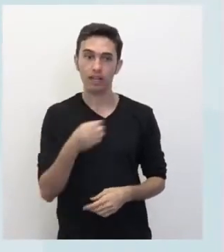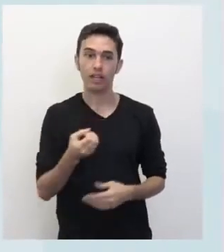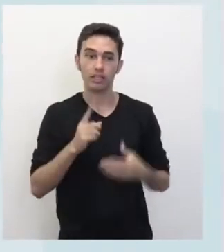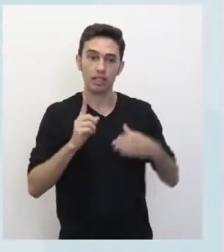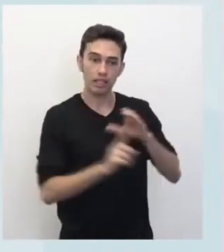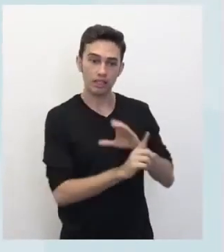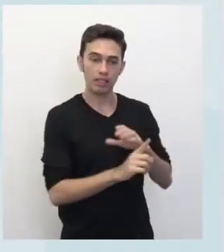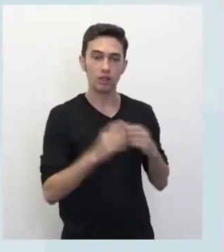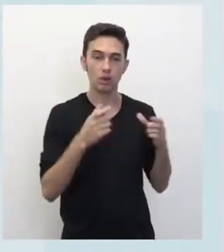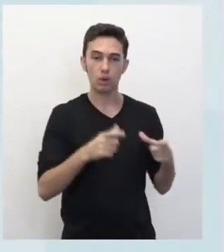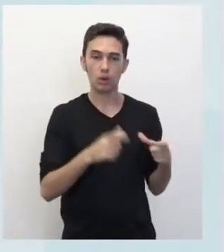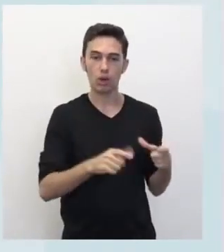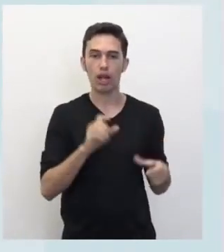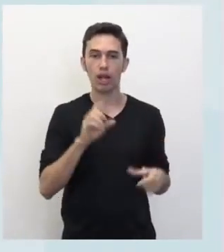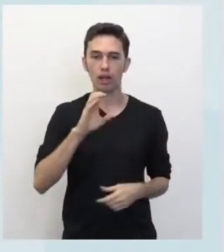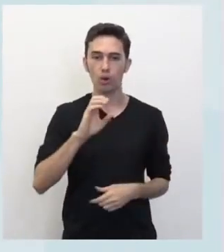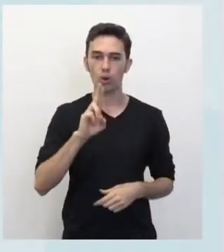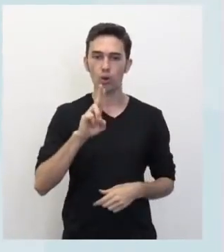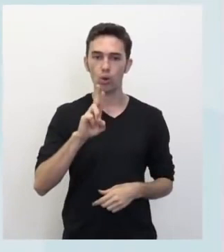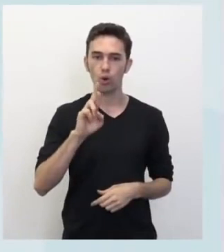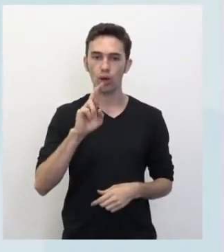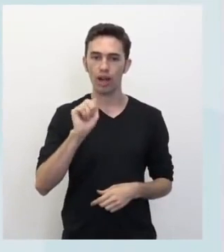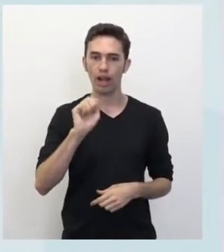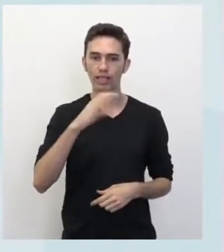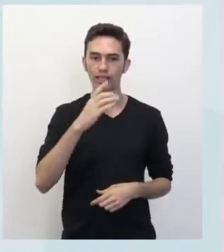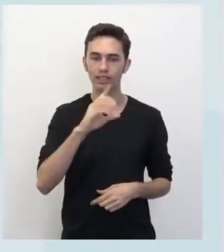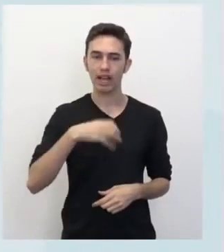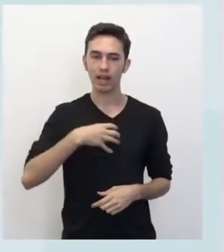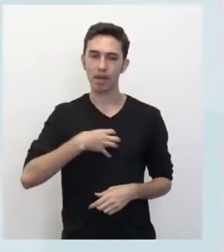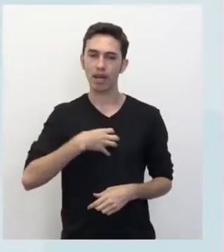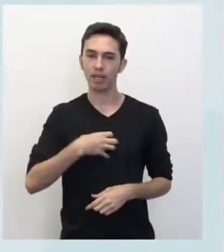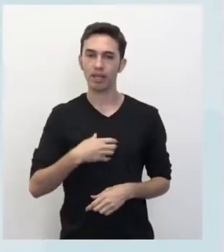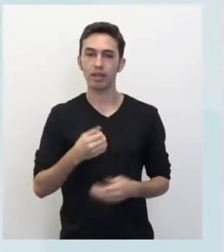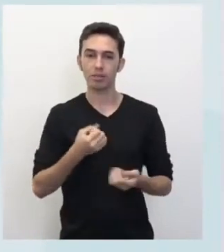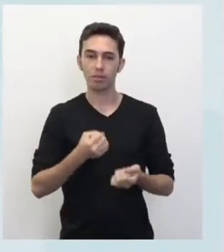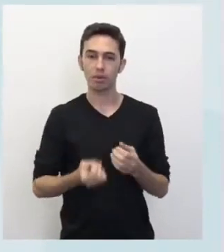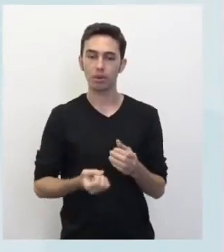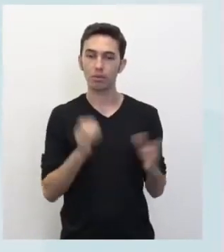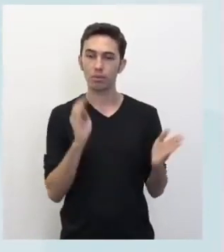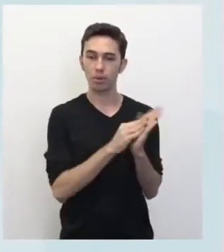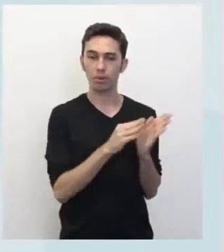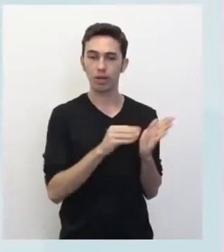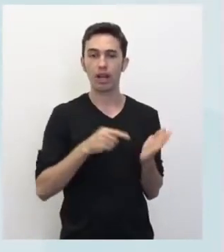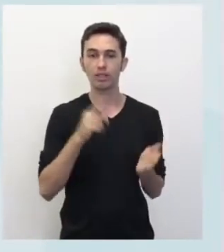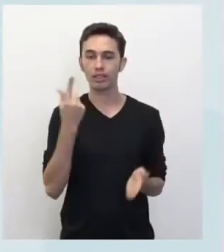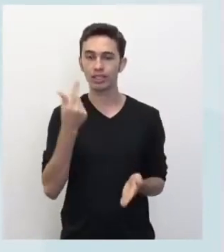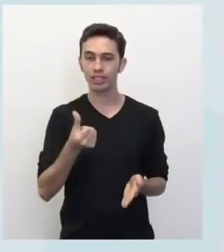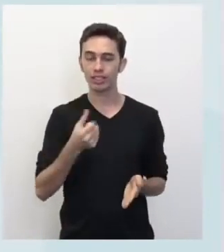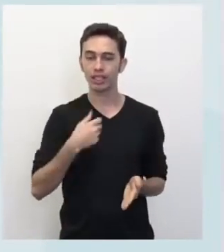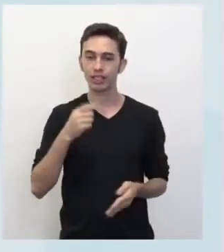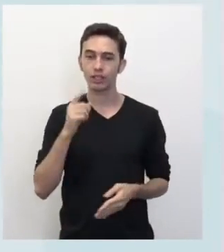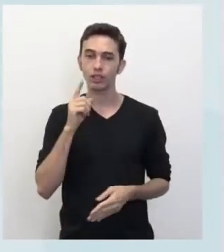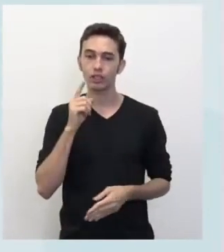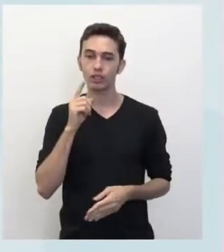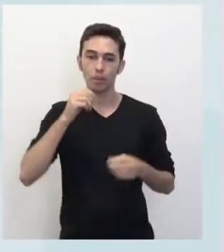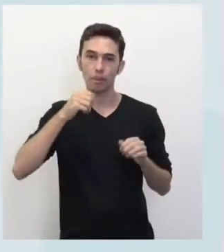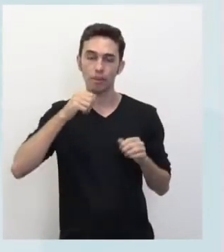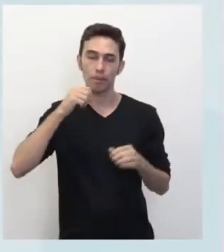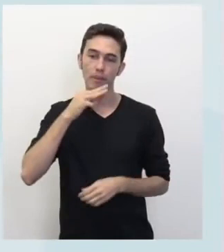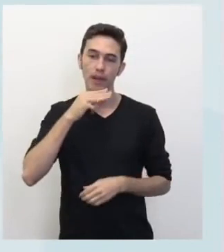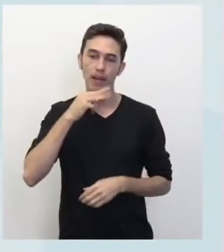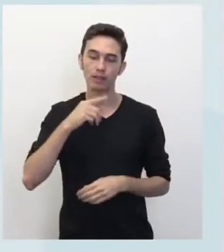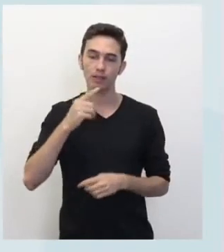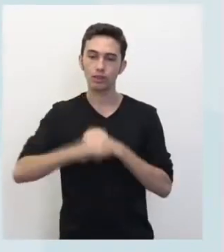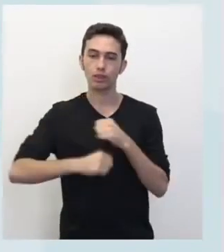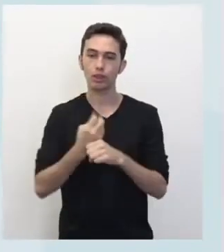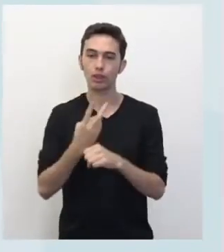Curaçá, BA. Publicada em 16 de 3 de 2020, 2:08. As ararinhas